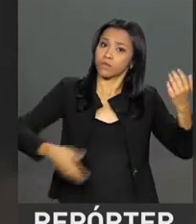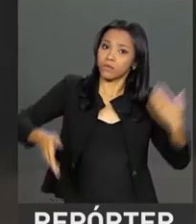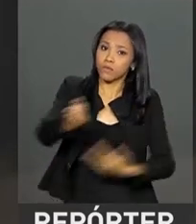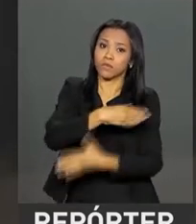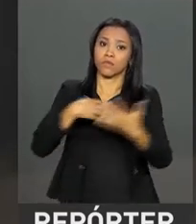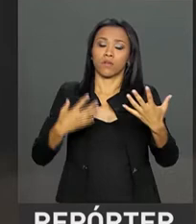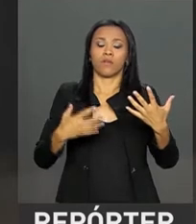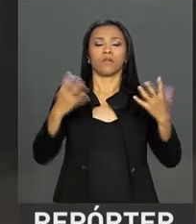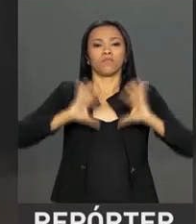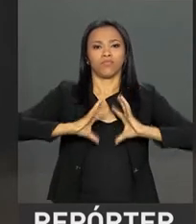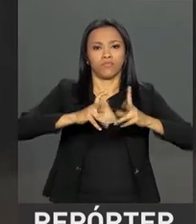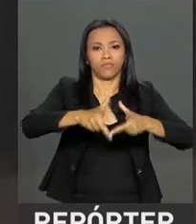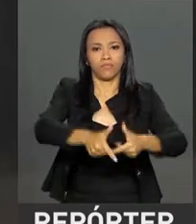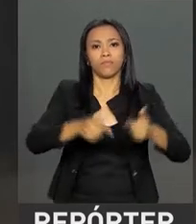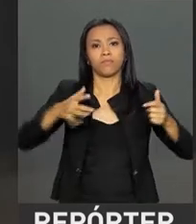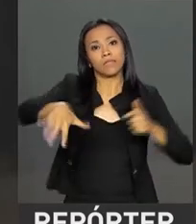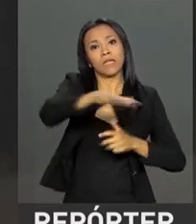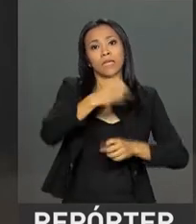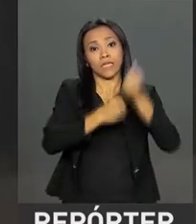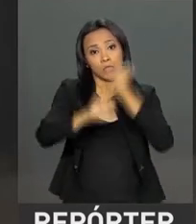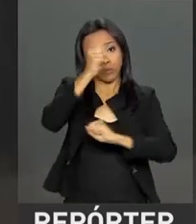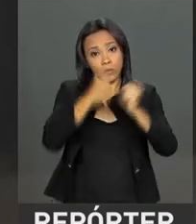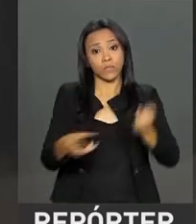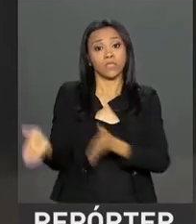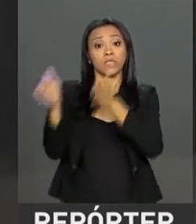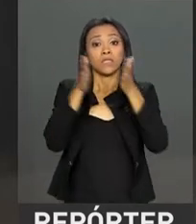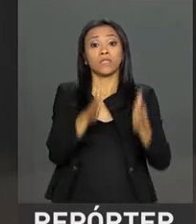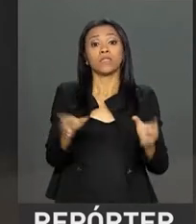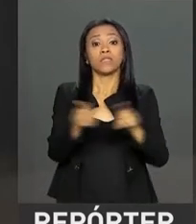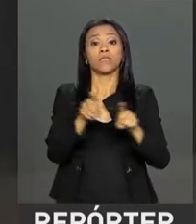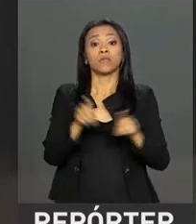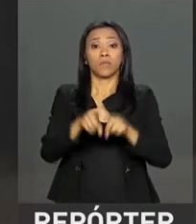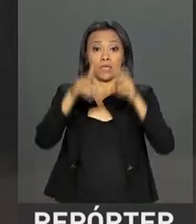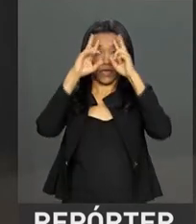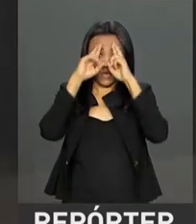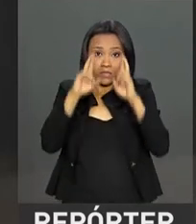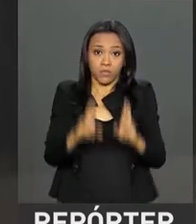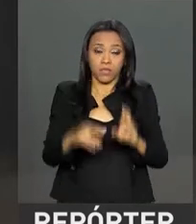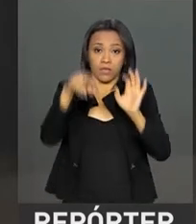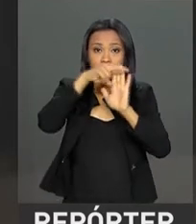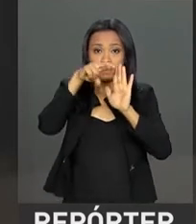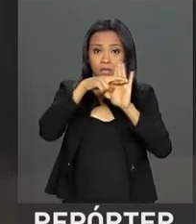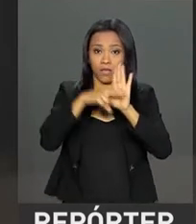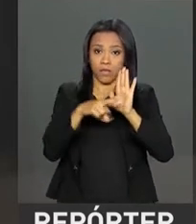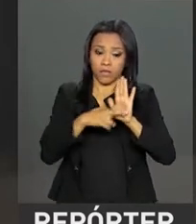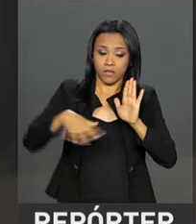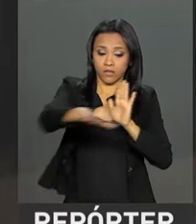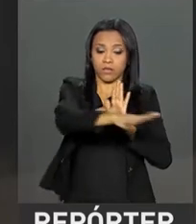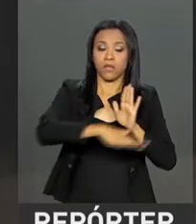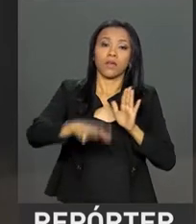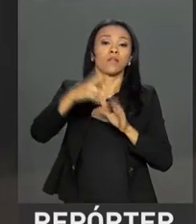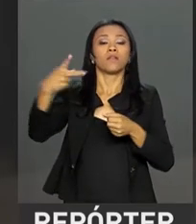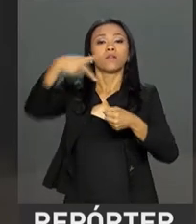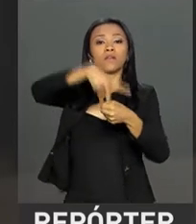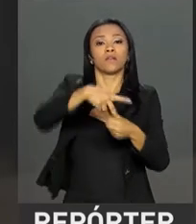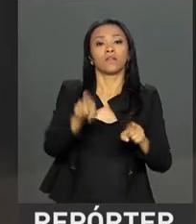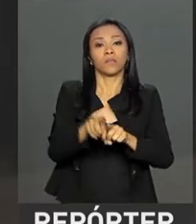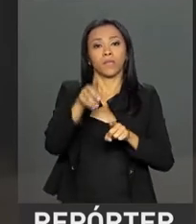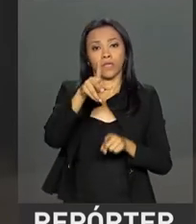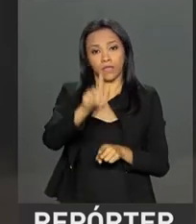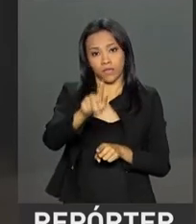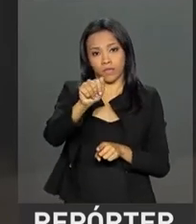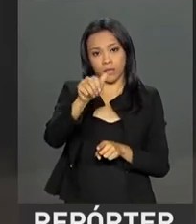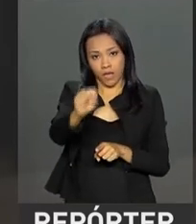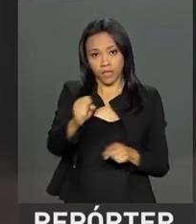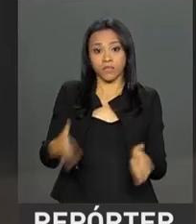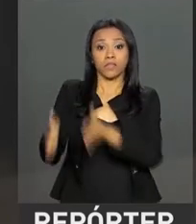e defendem o cumprimento das regras de conteúdo local no setor de petróleo e gás ea aprovação de uma proposta